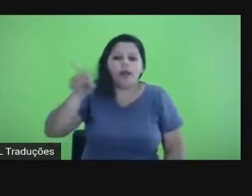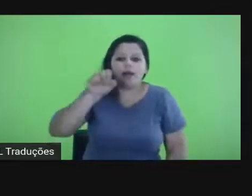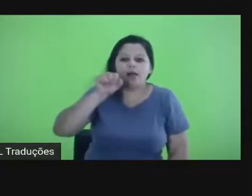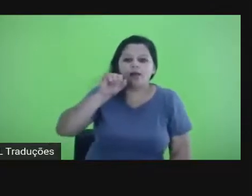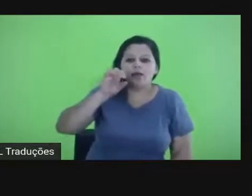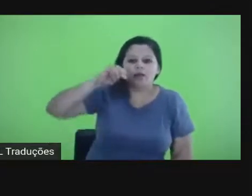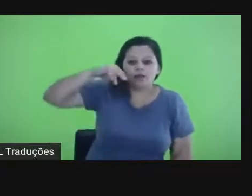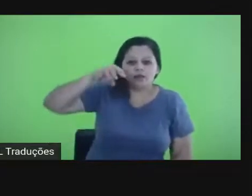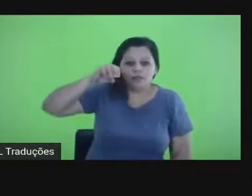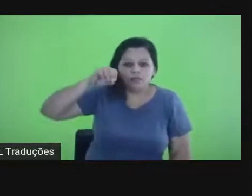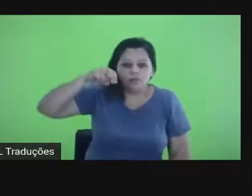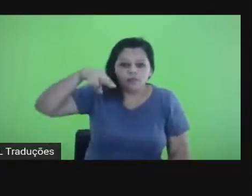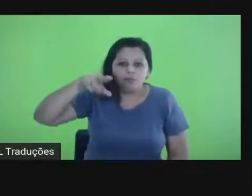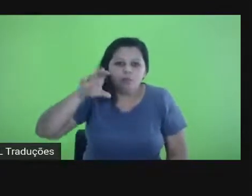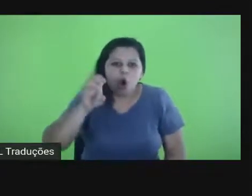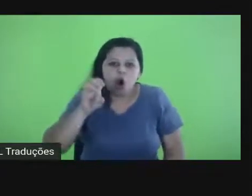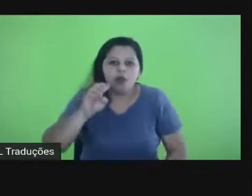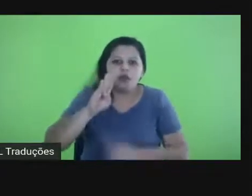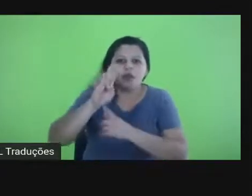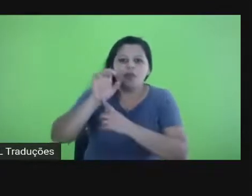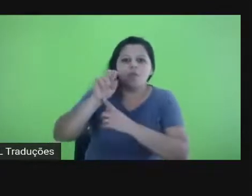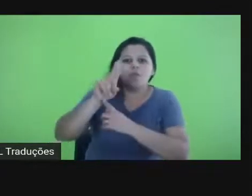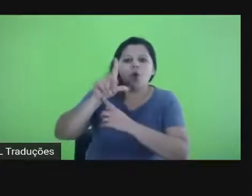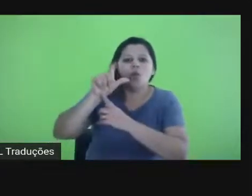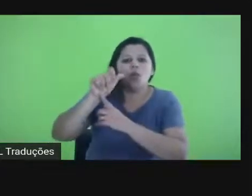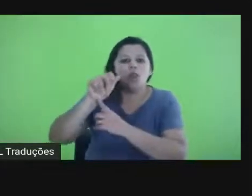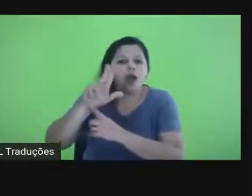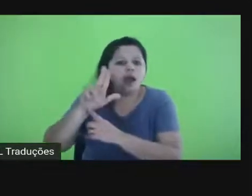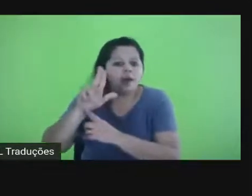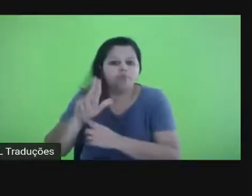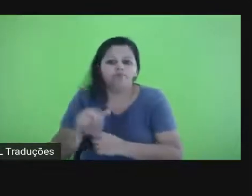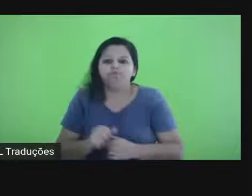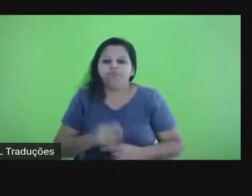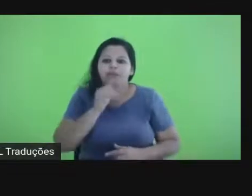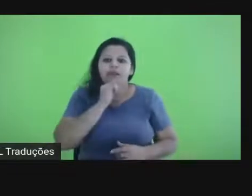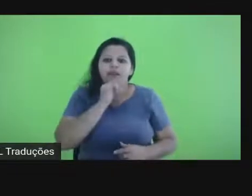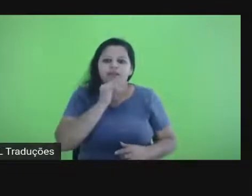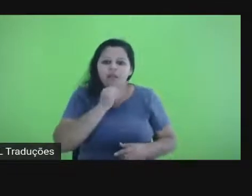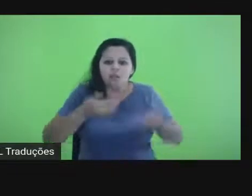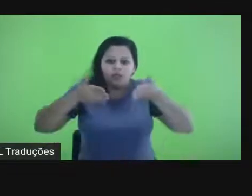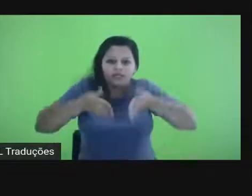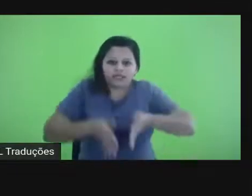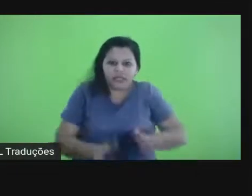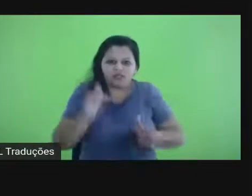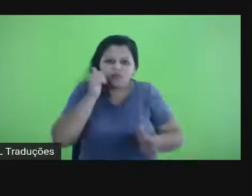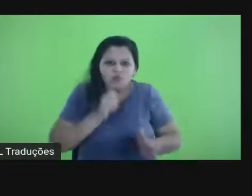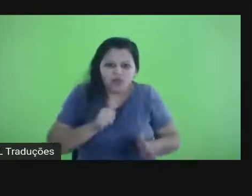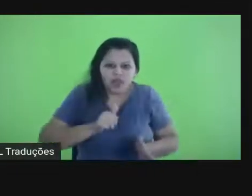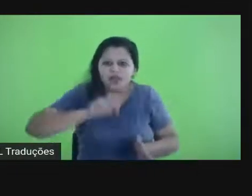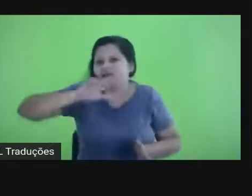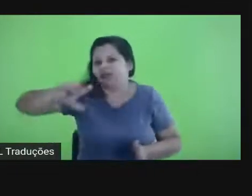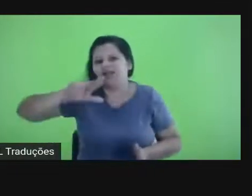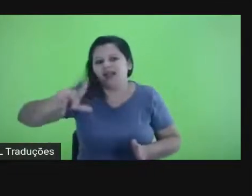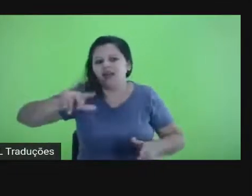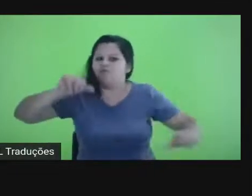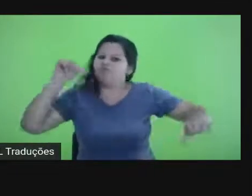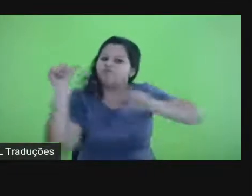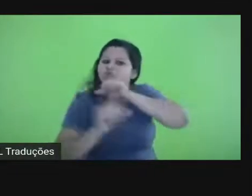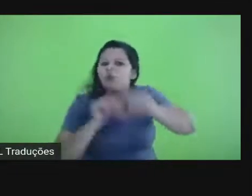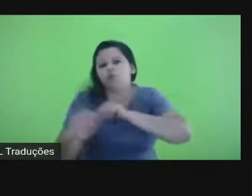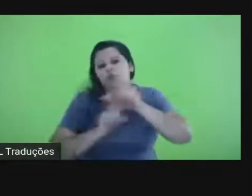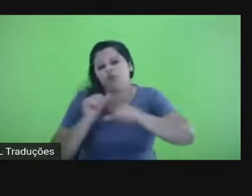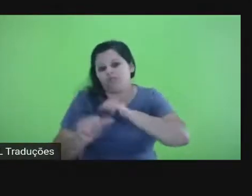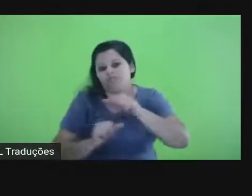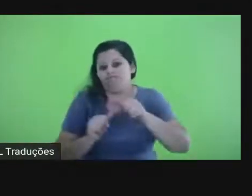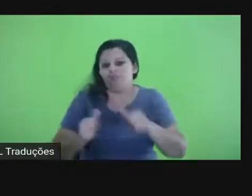maneira descontextualizada, que é: não se nasce mulher, torna-se mulher. Isso não quer dizer que a gente desabrocha tal qual uma flor e